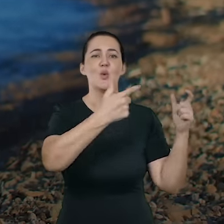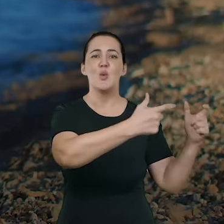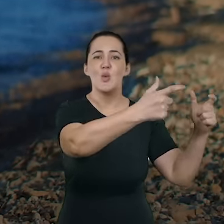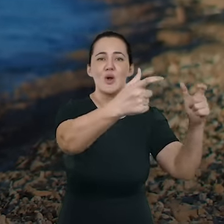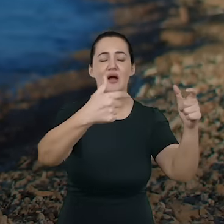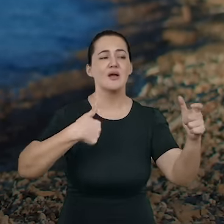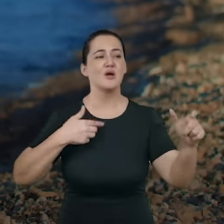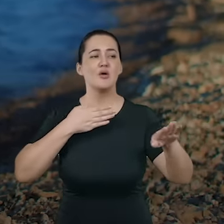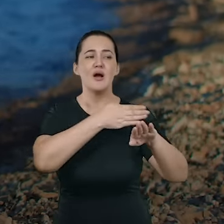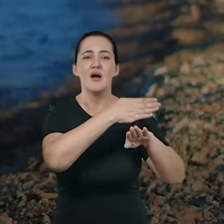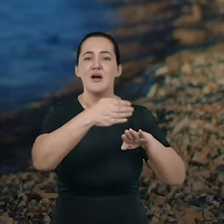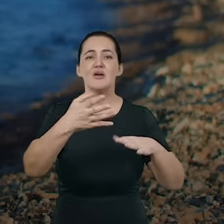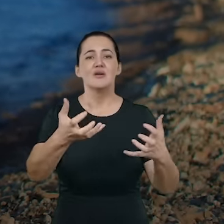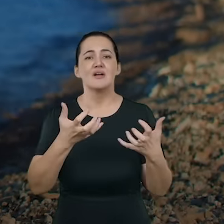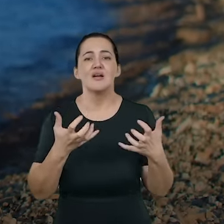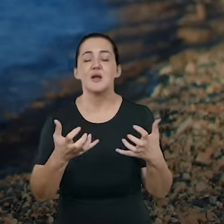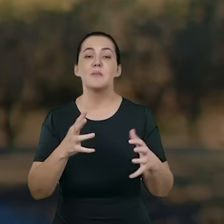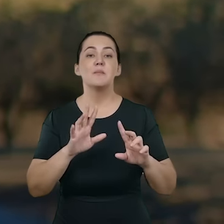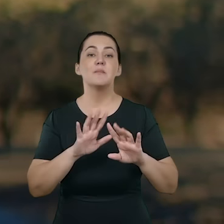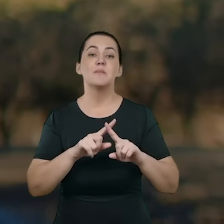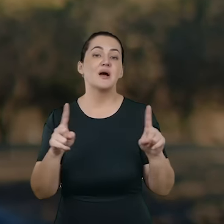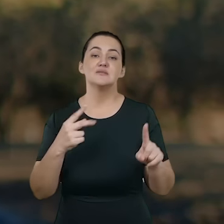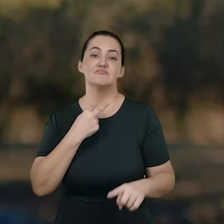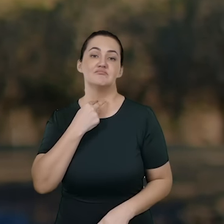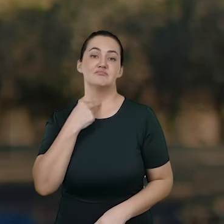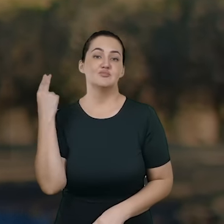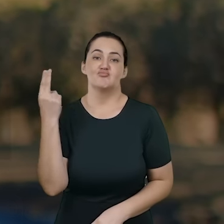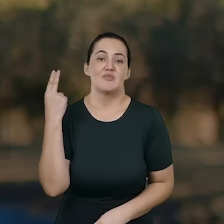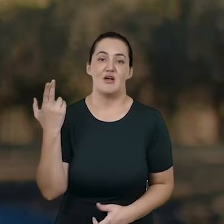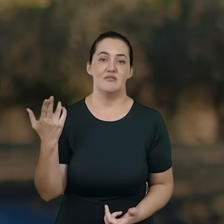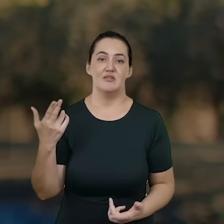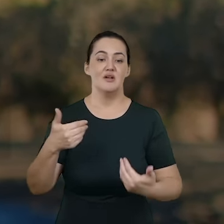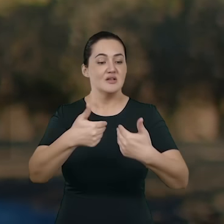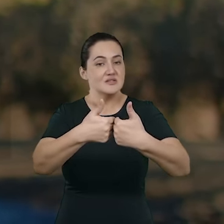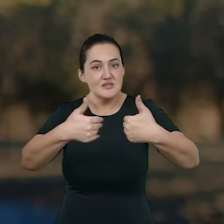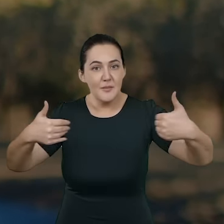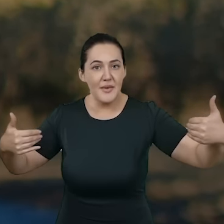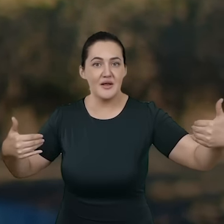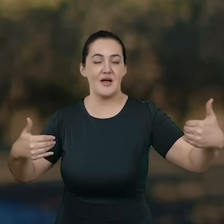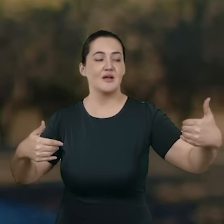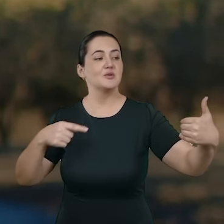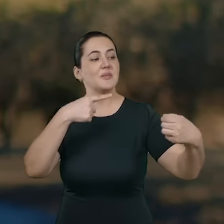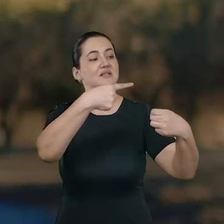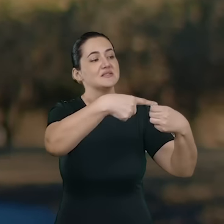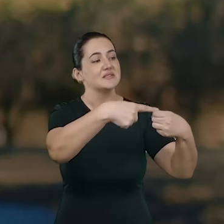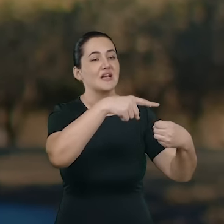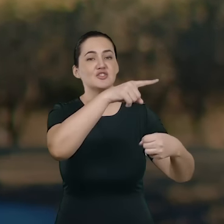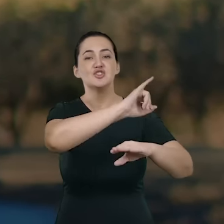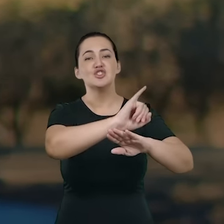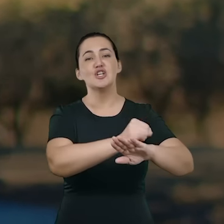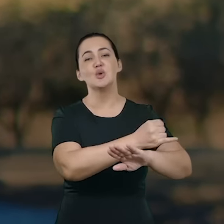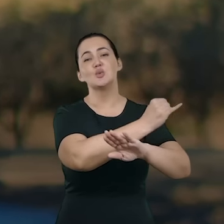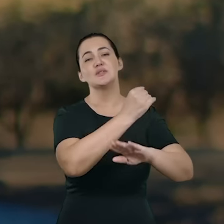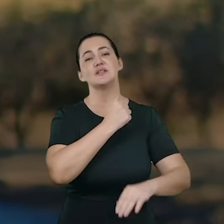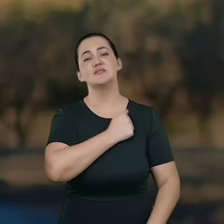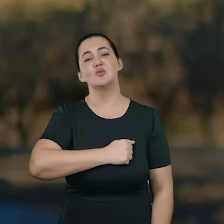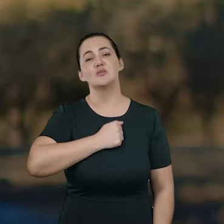Sardes, Filadélfia, Laodiceia. Era esse mar que separava João da sua amada cidade de